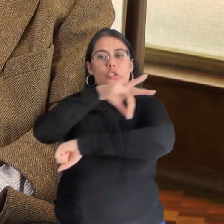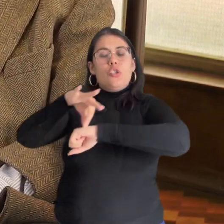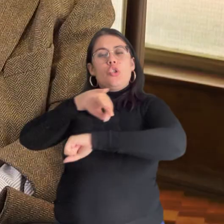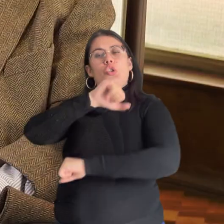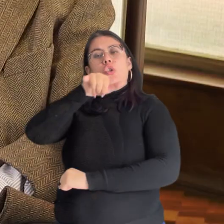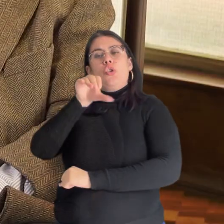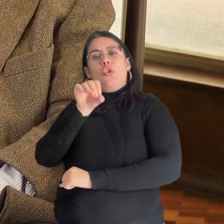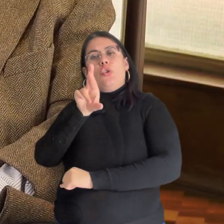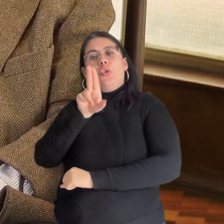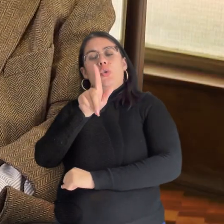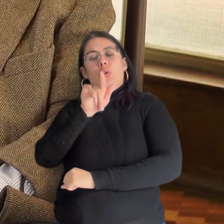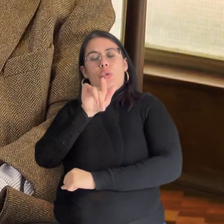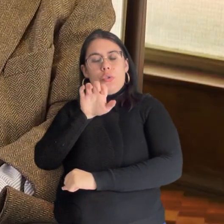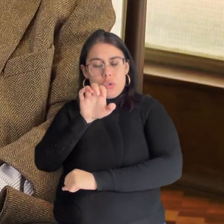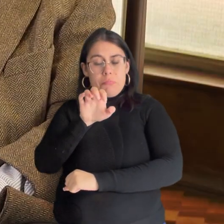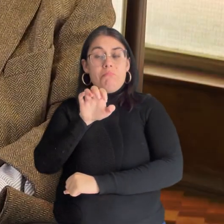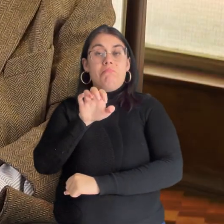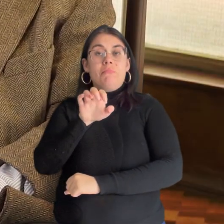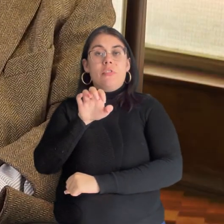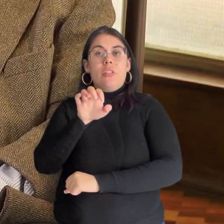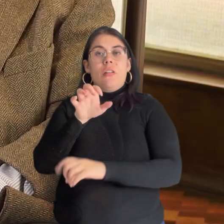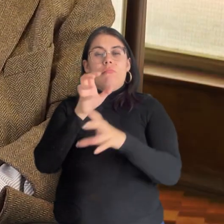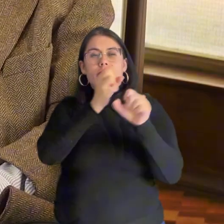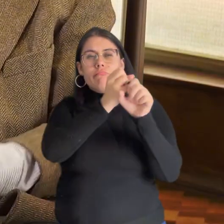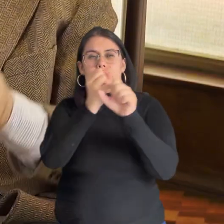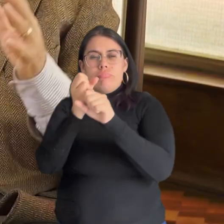um engenheiro chamado Georges Davencourt-Kidjan,